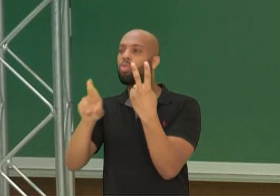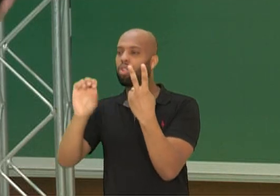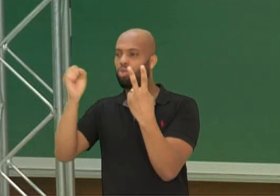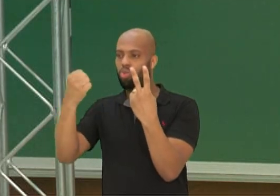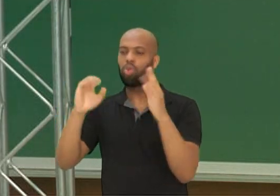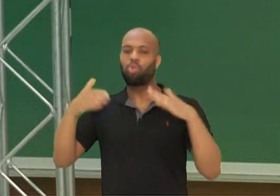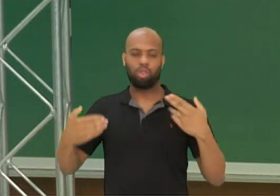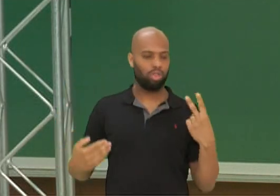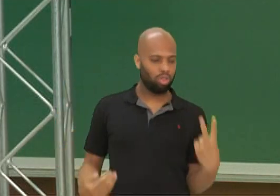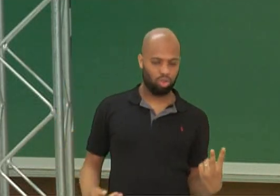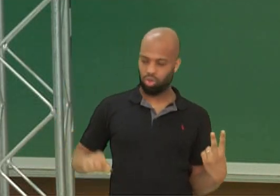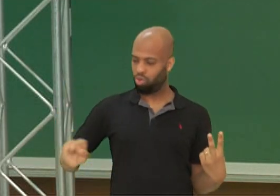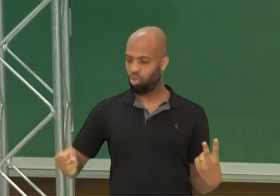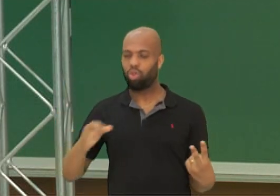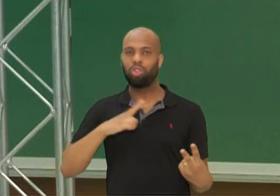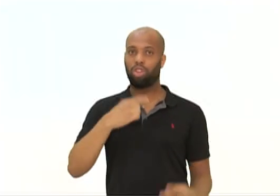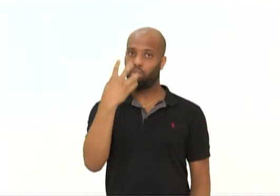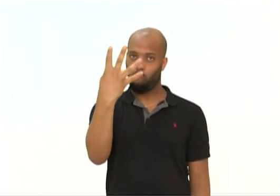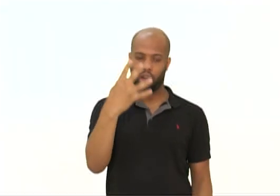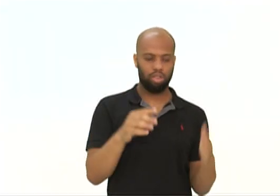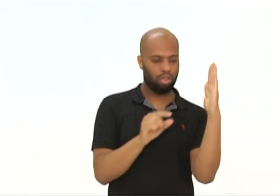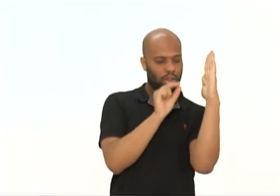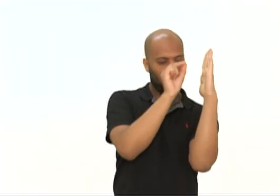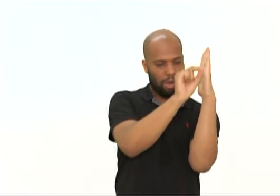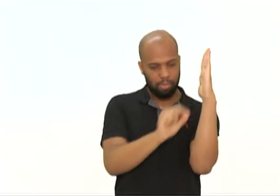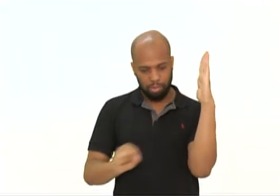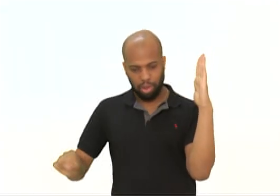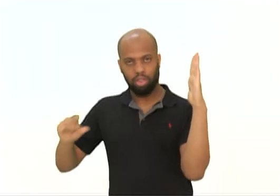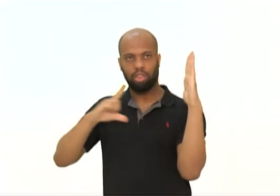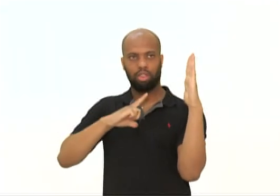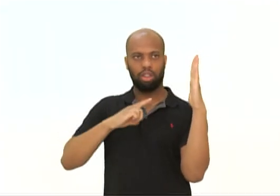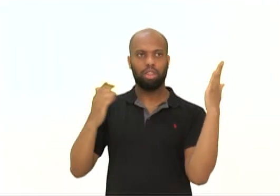4 pontos cartesianos que a gente marca